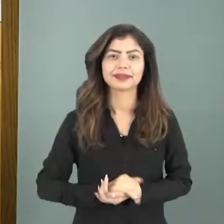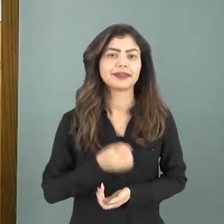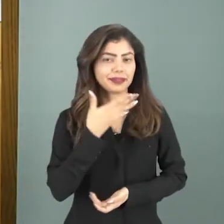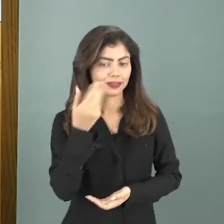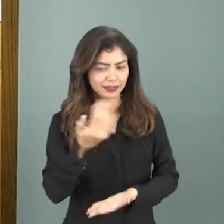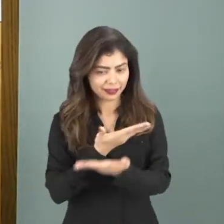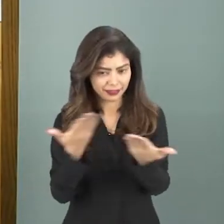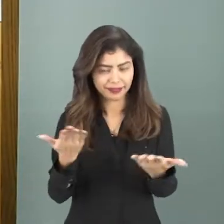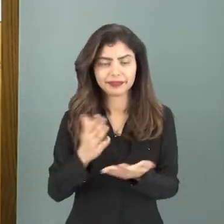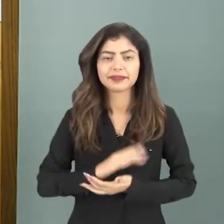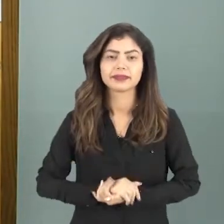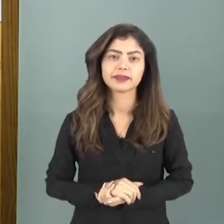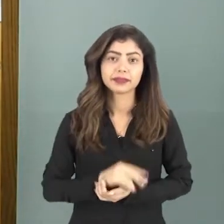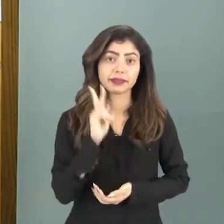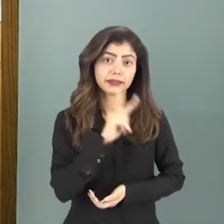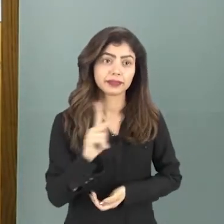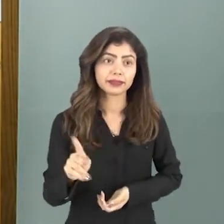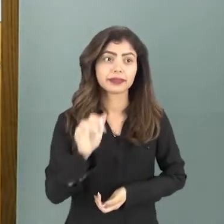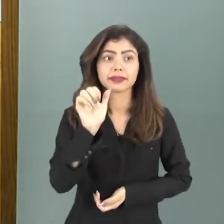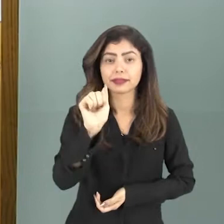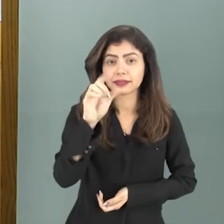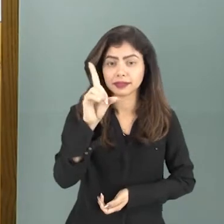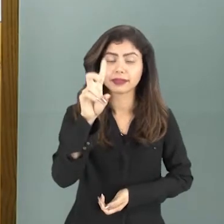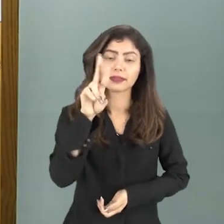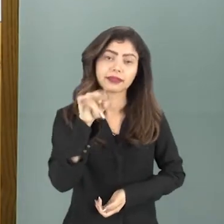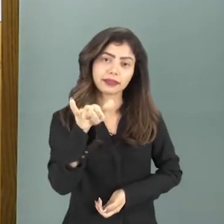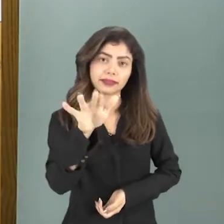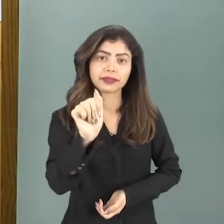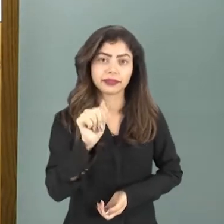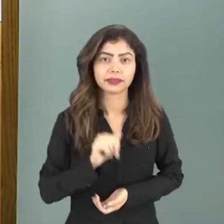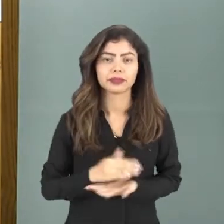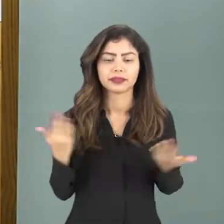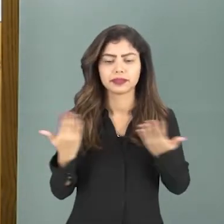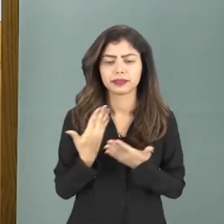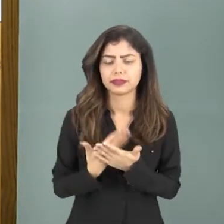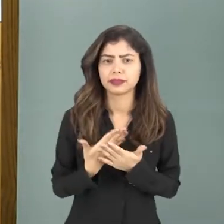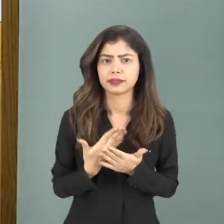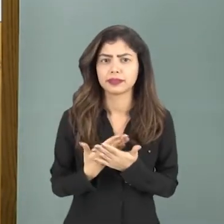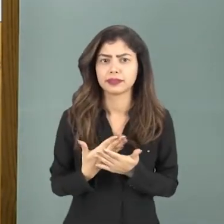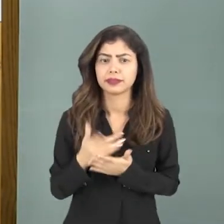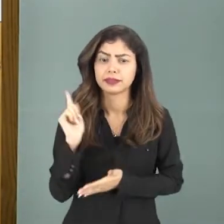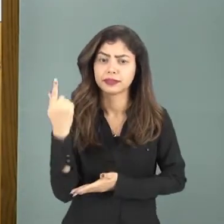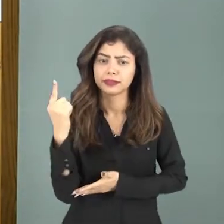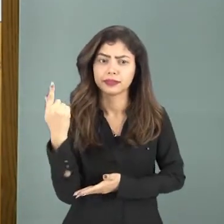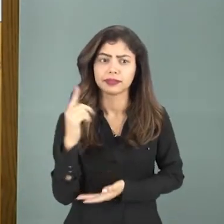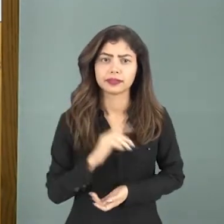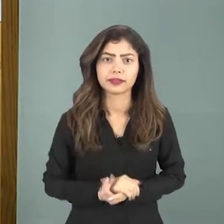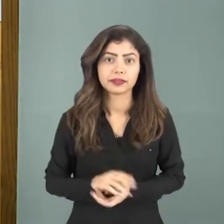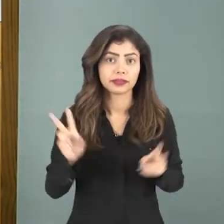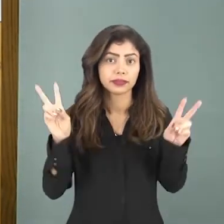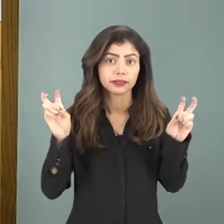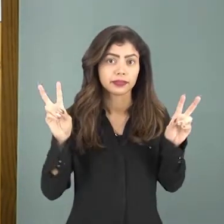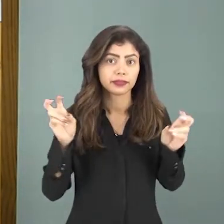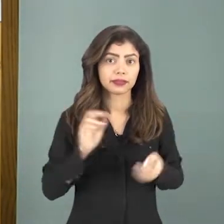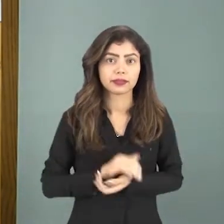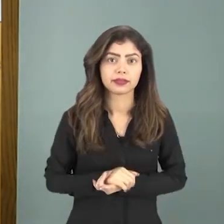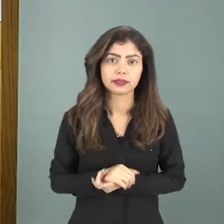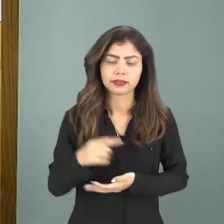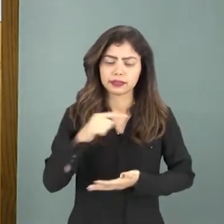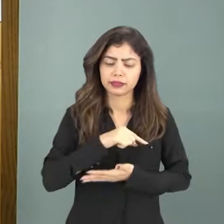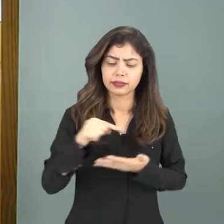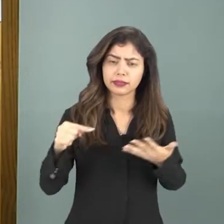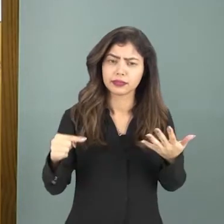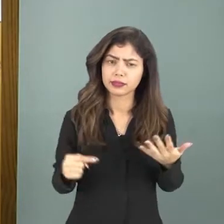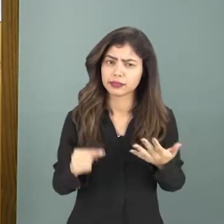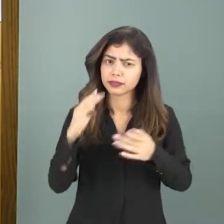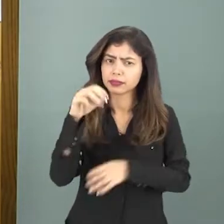Olá, crianças! Tudo bem com vocês? Sou a professora Adriana. Nossa aula será em Geografia, com o tema